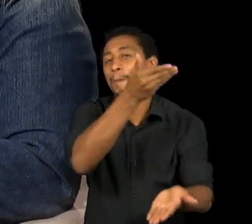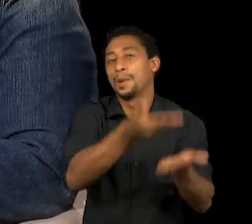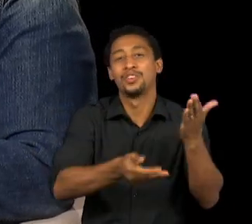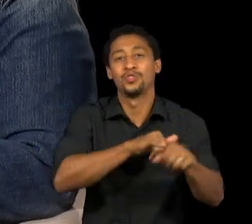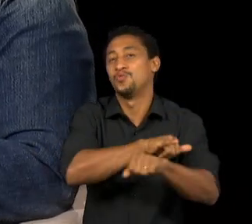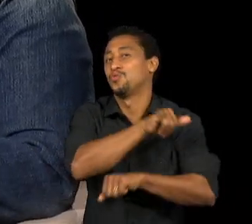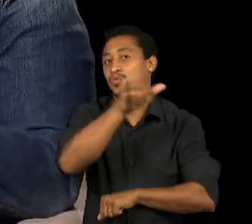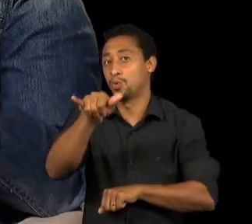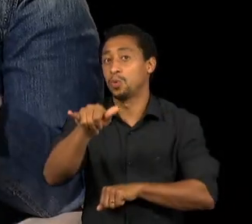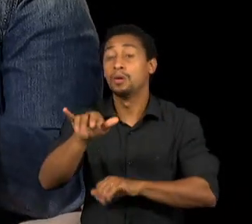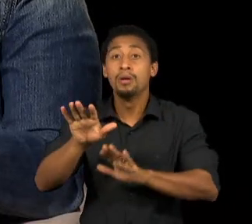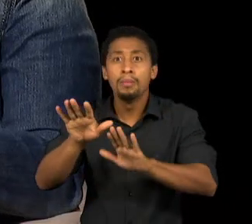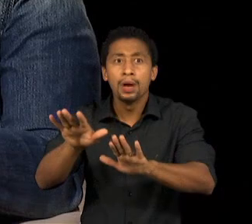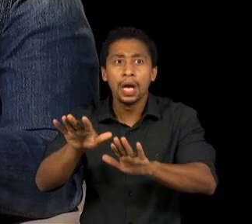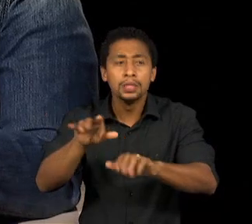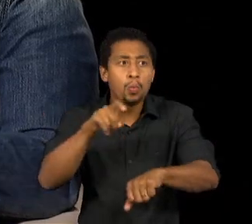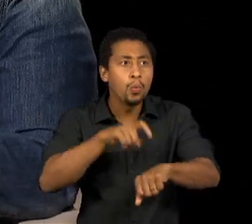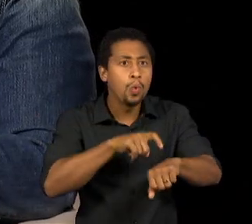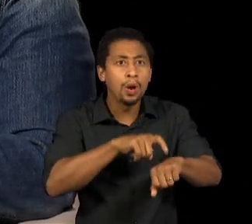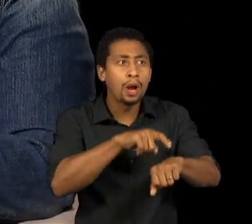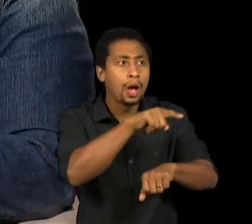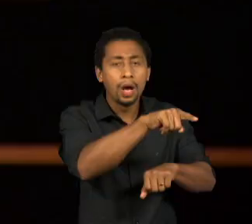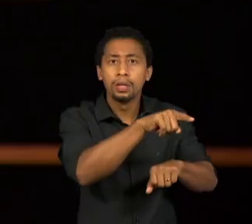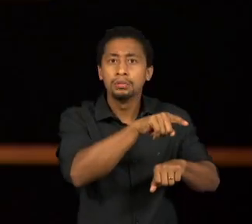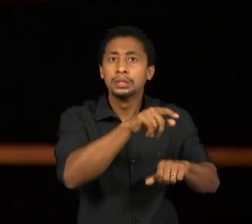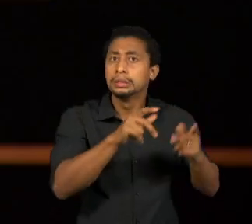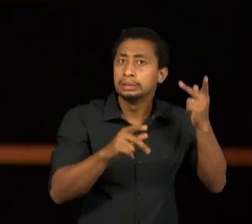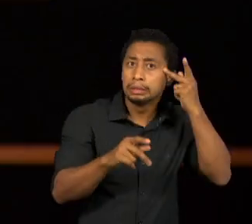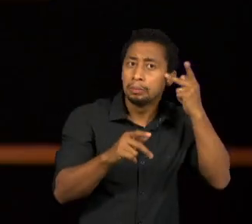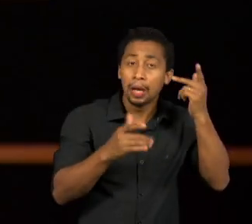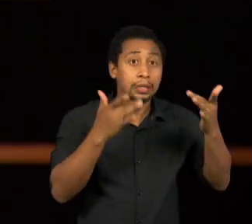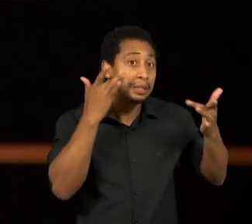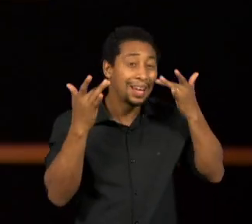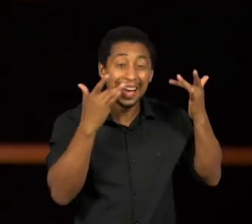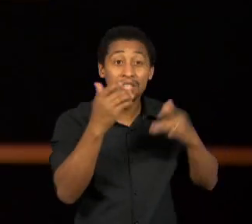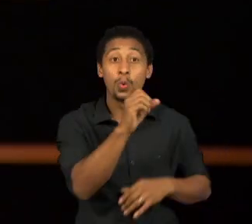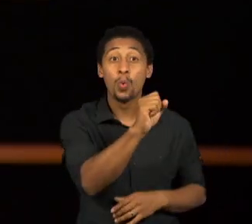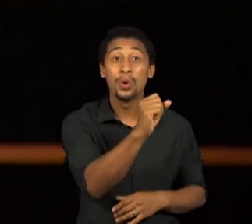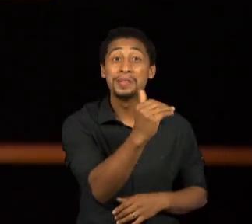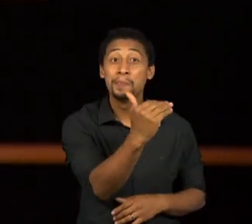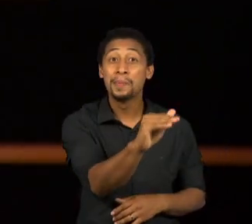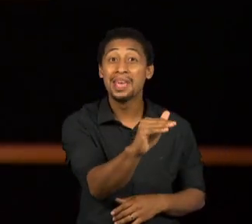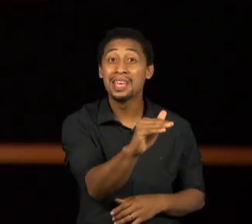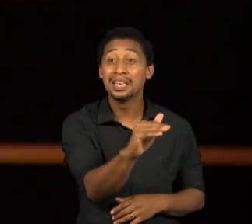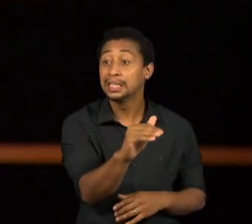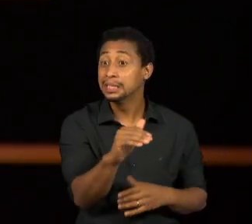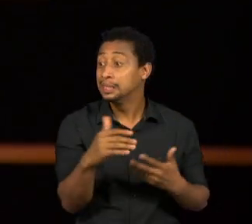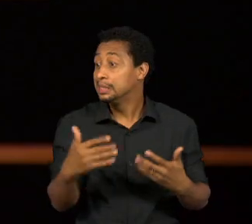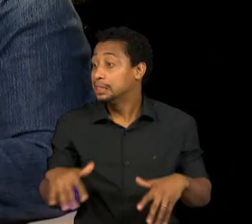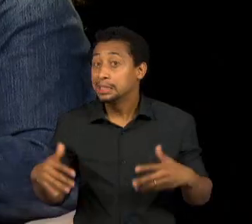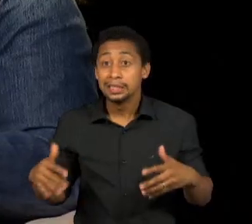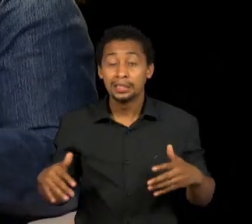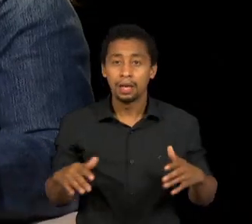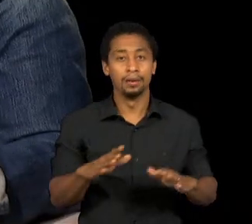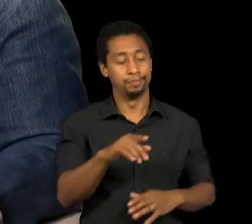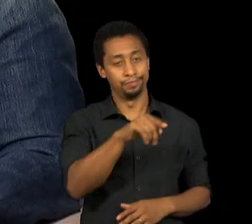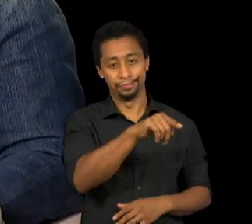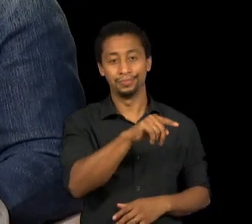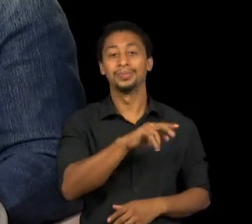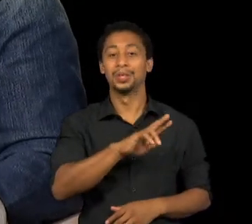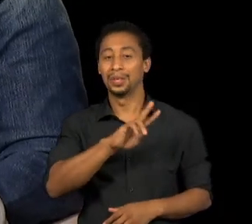8h30. Porque a gente fazia 2 antigamente. E aí o Humberto tinha que falar para a plateia assim, olha, ela